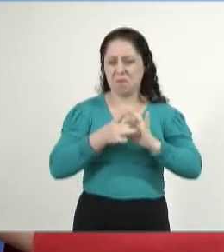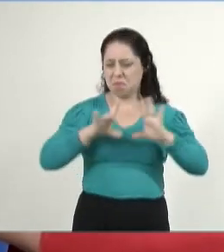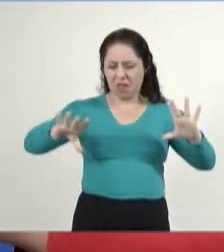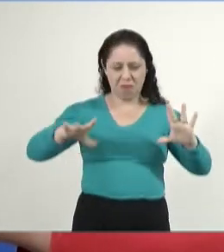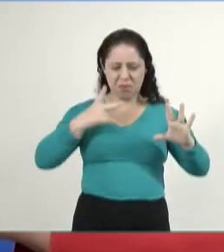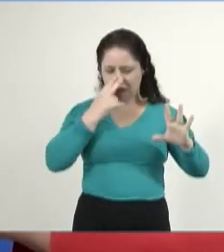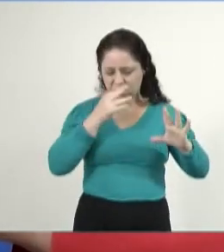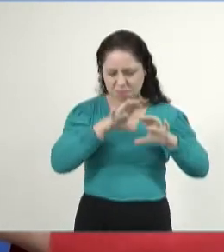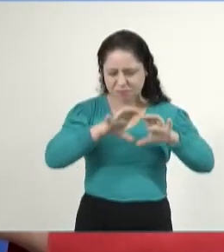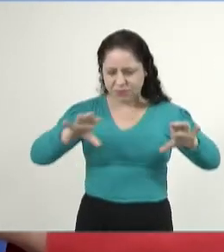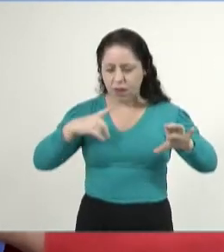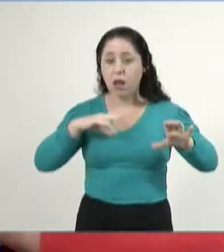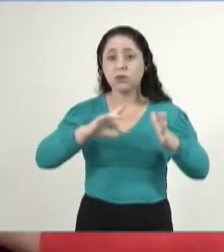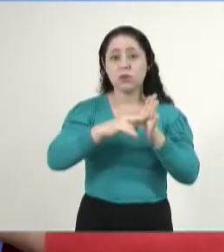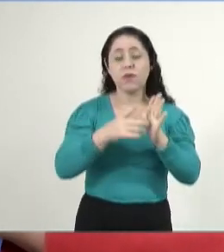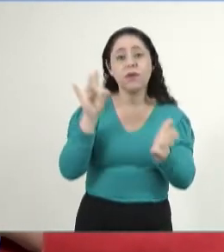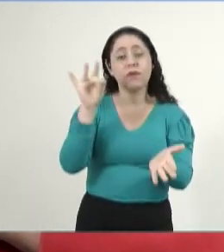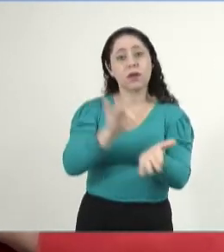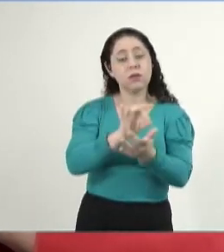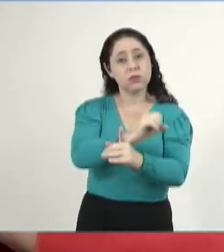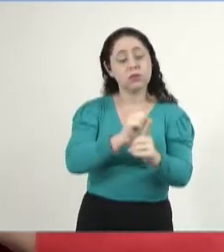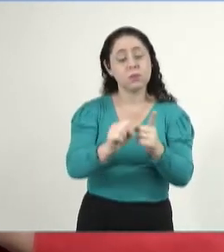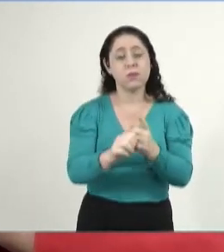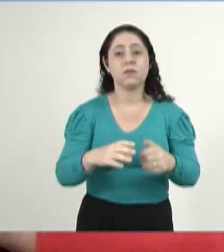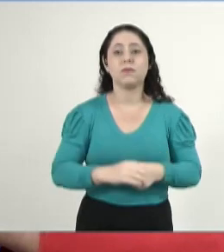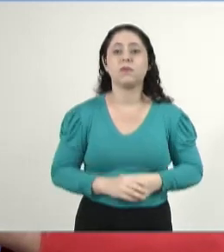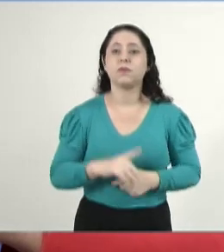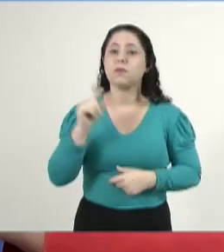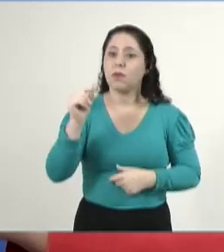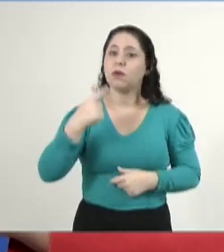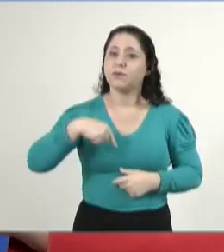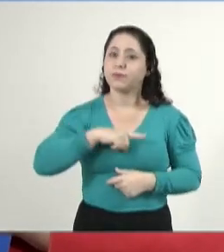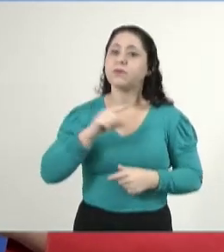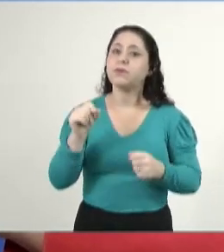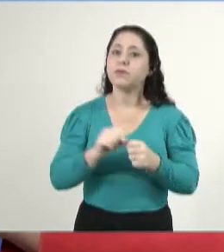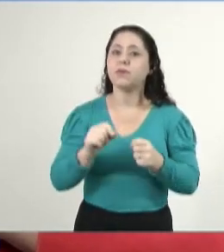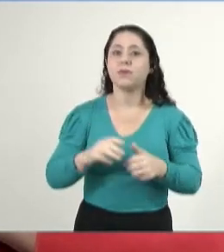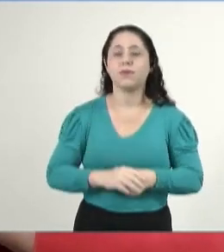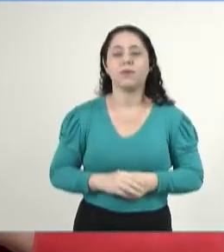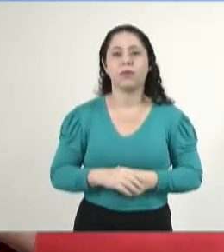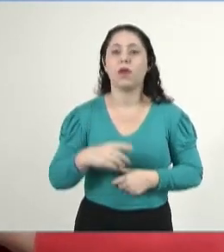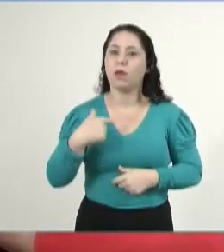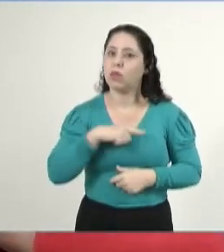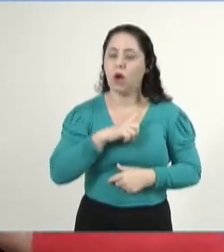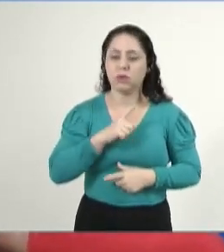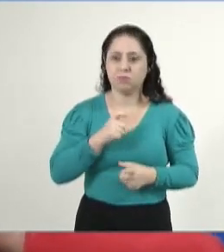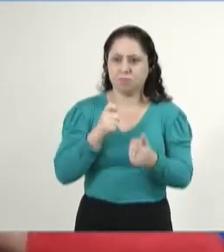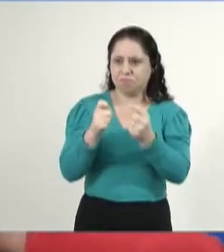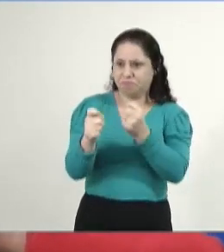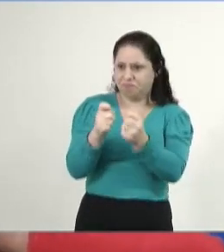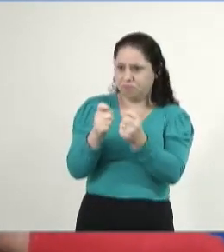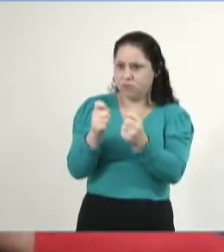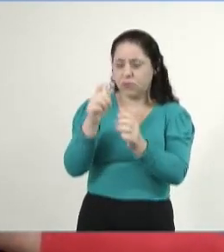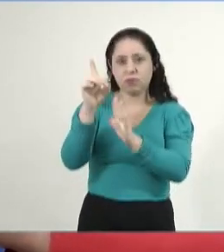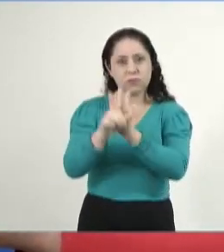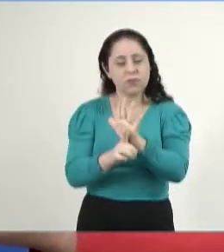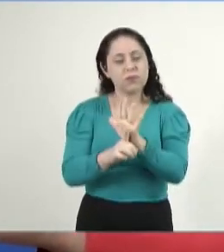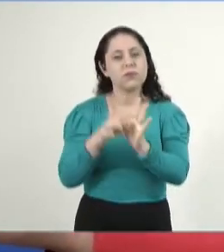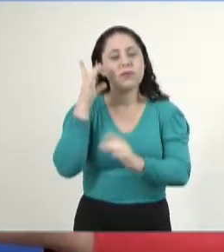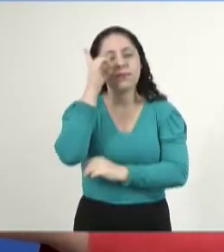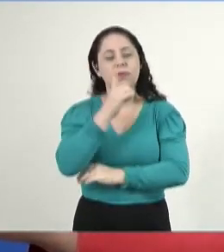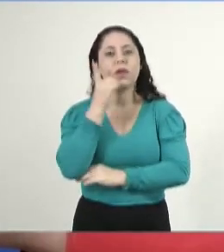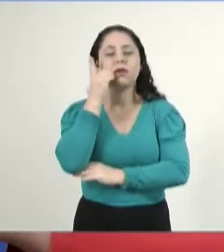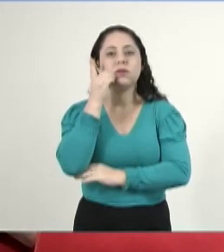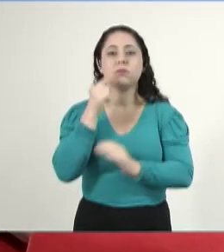do real significado para a sociedade. Então, o que nós estamos colocando? Nós não estamos cerceando o direito de nenhum parlamentar de